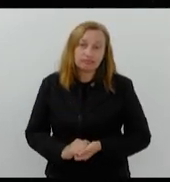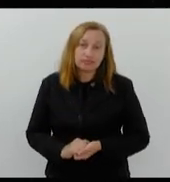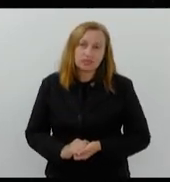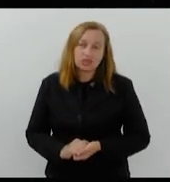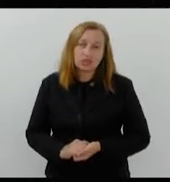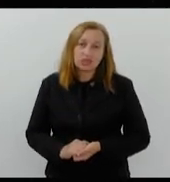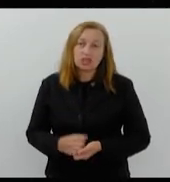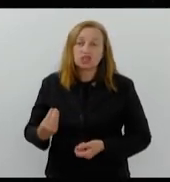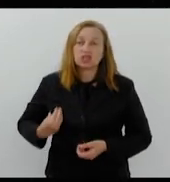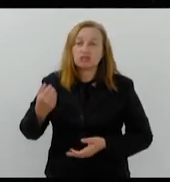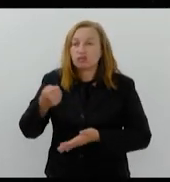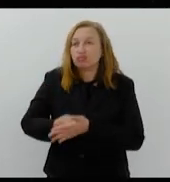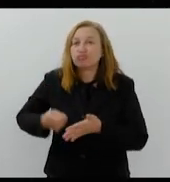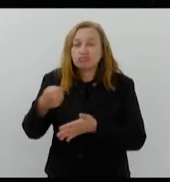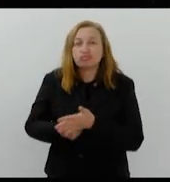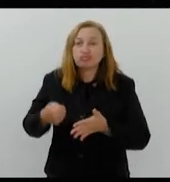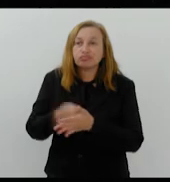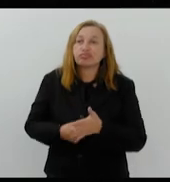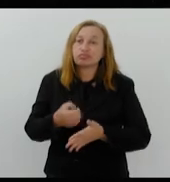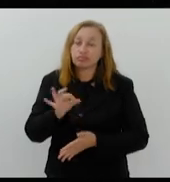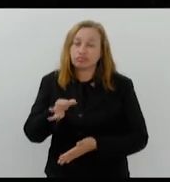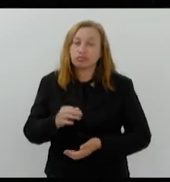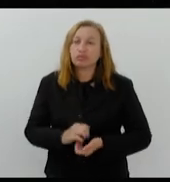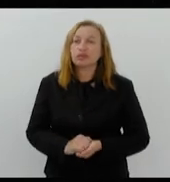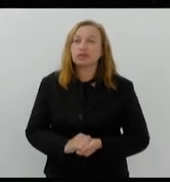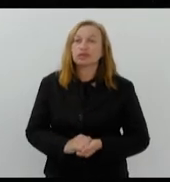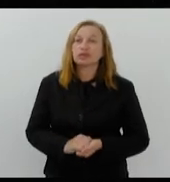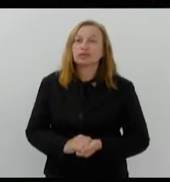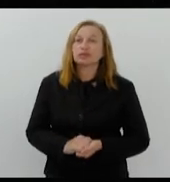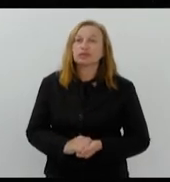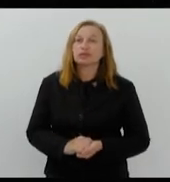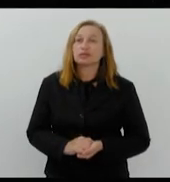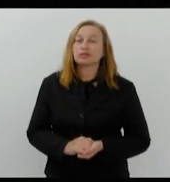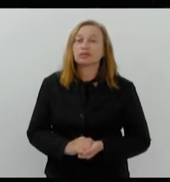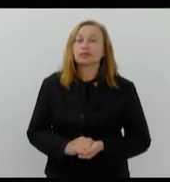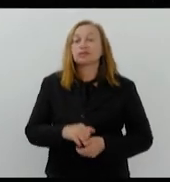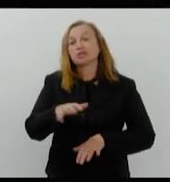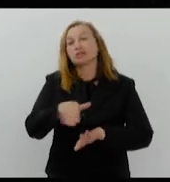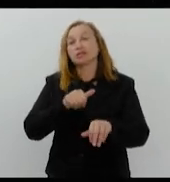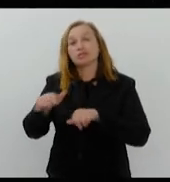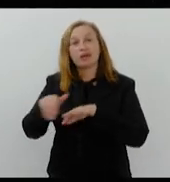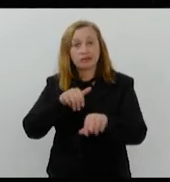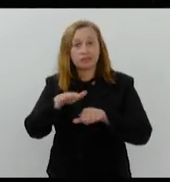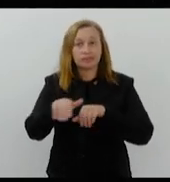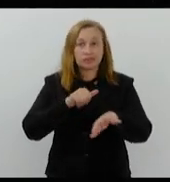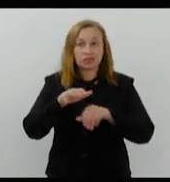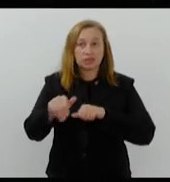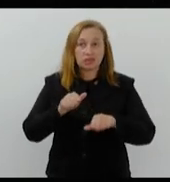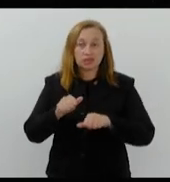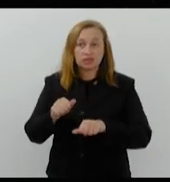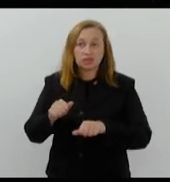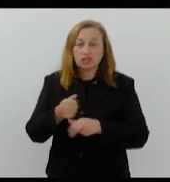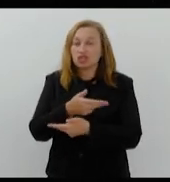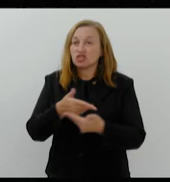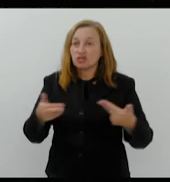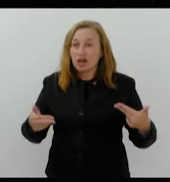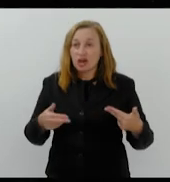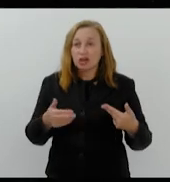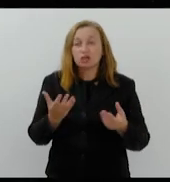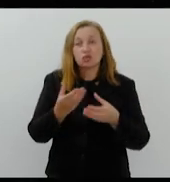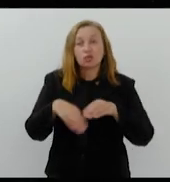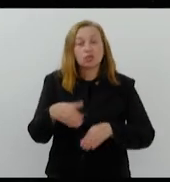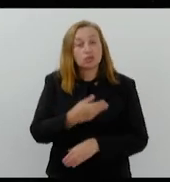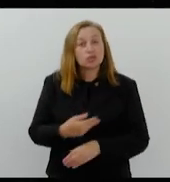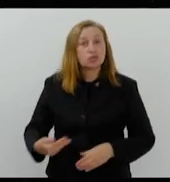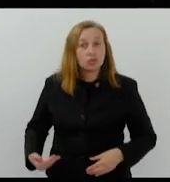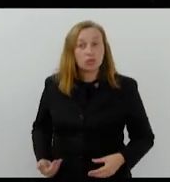gente vive lutando aqui, inclusive, para chamar os mais diversos concursos